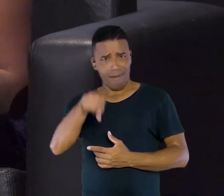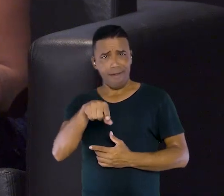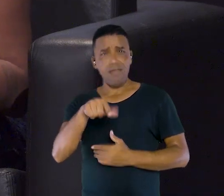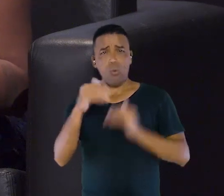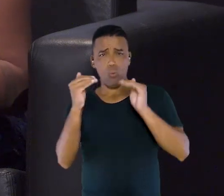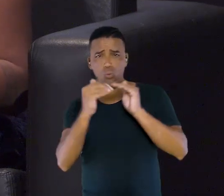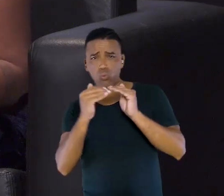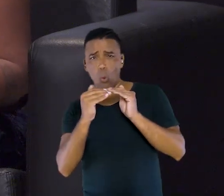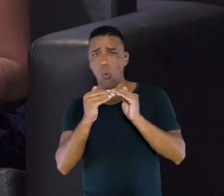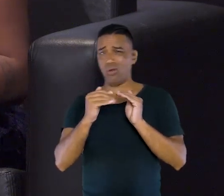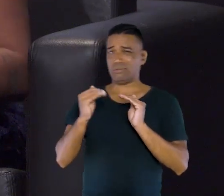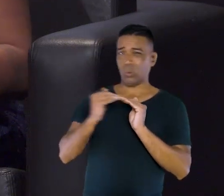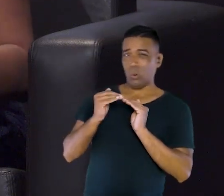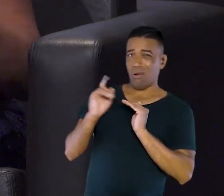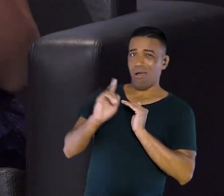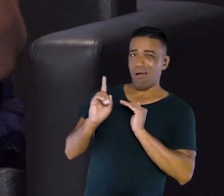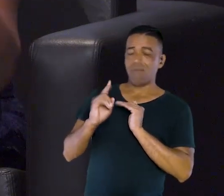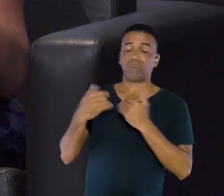isso. Então,